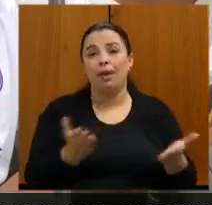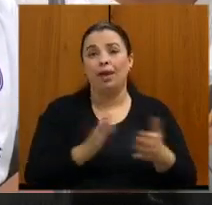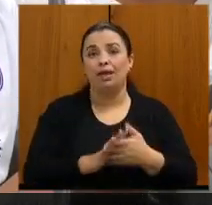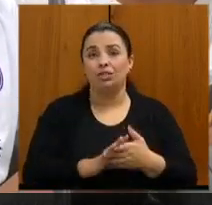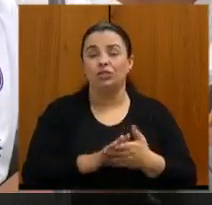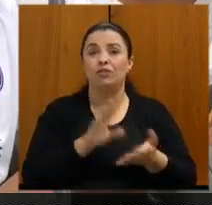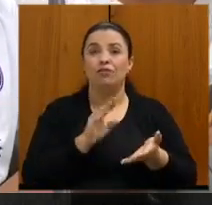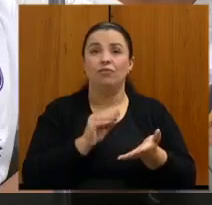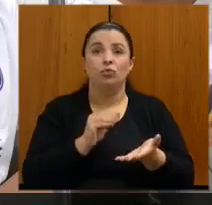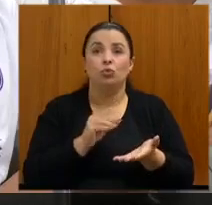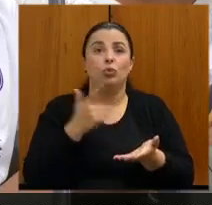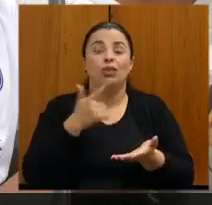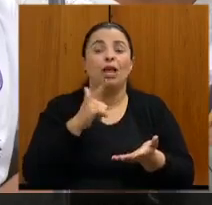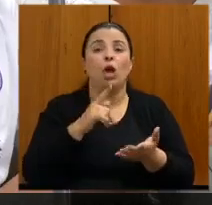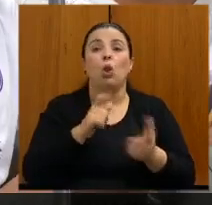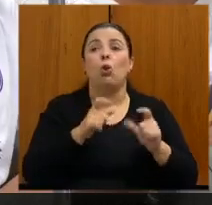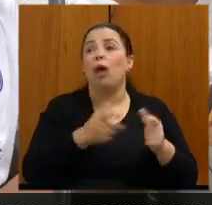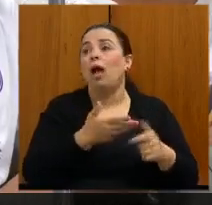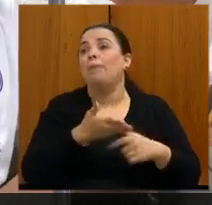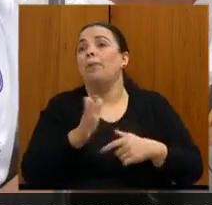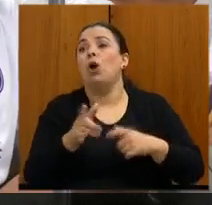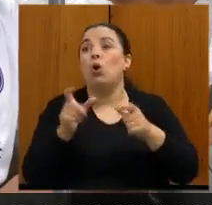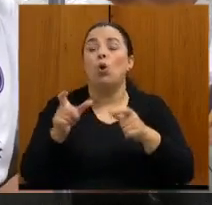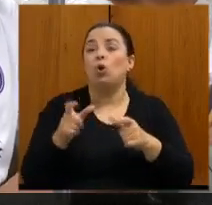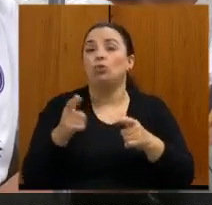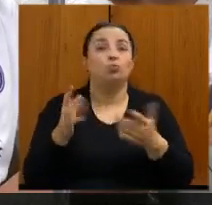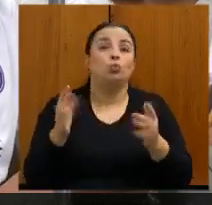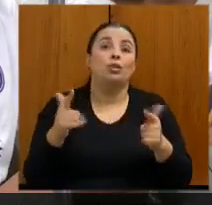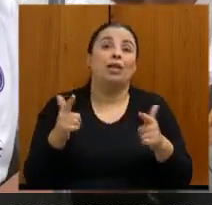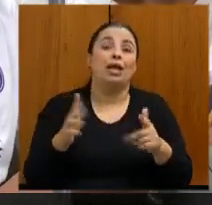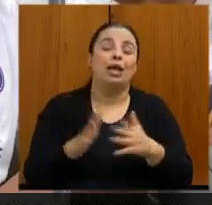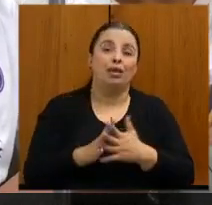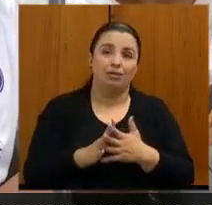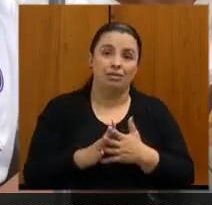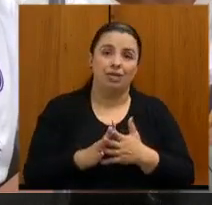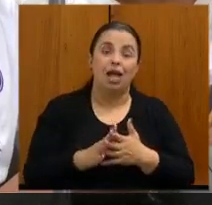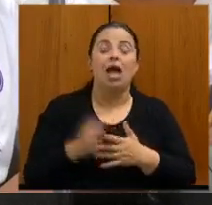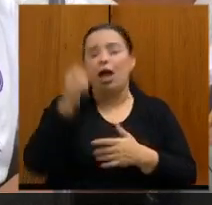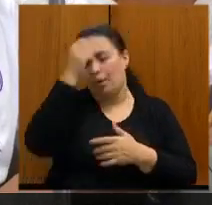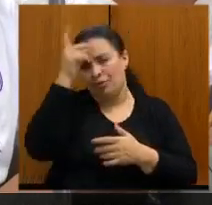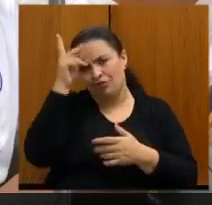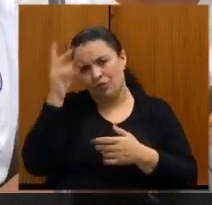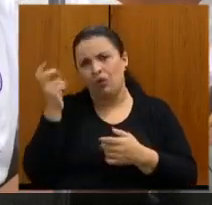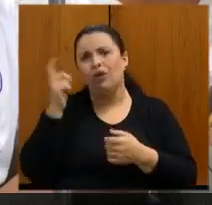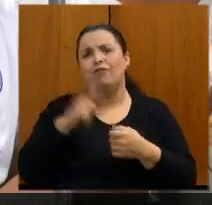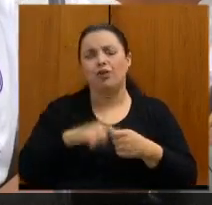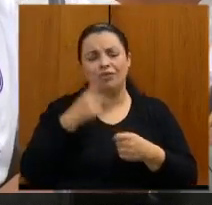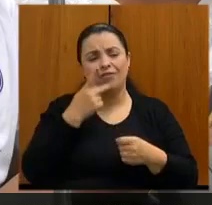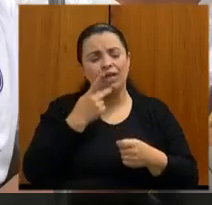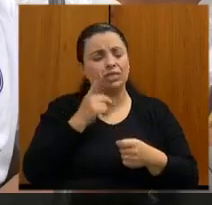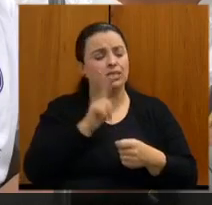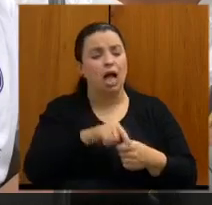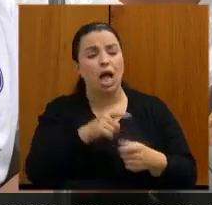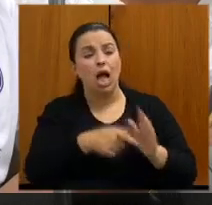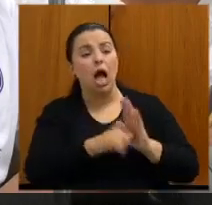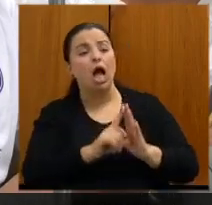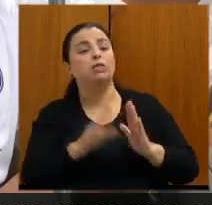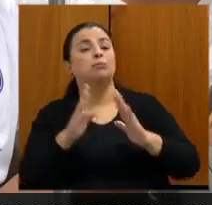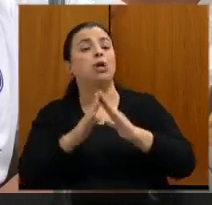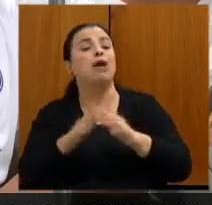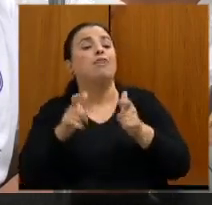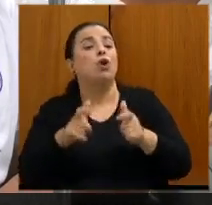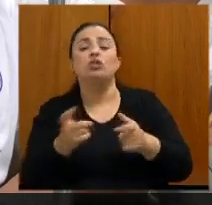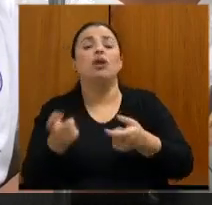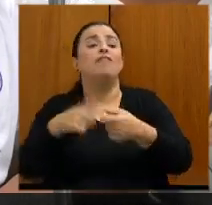literalmente para ir porque sempre as prefeituras Retornam com essa fala volta para o lugar que vocês